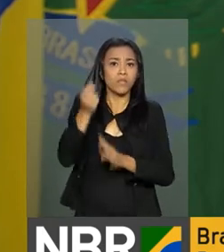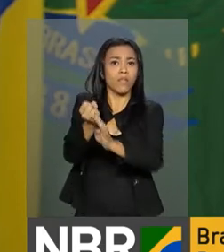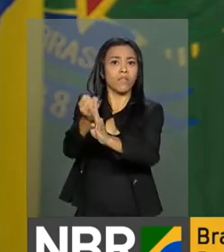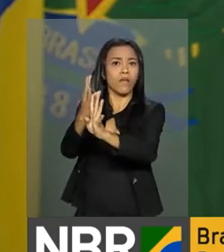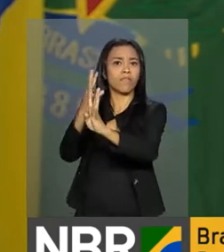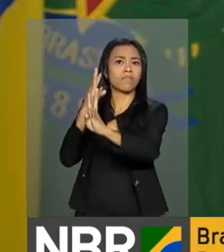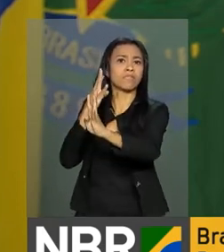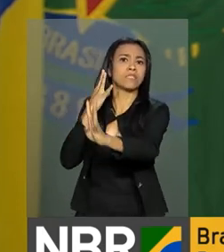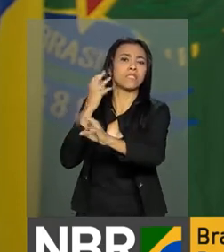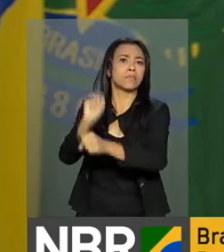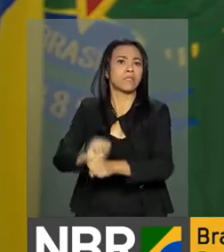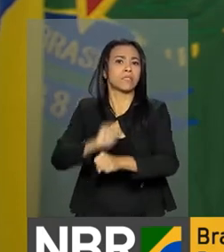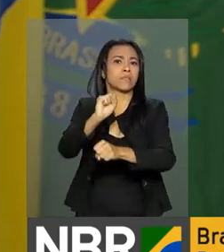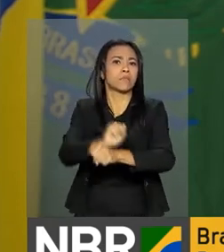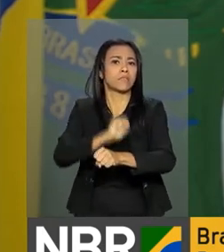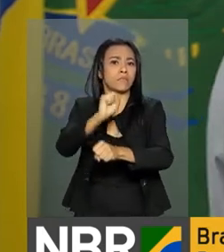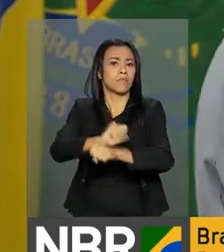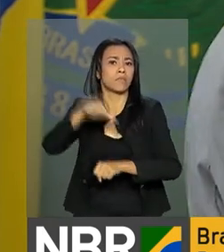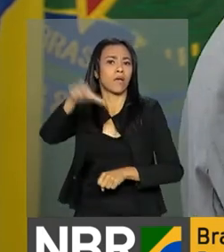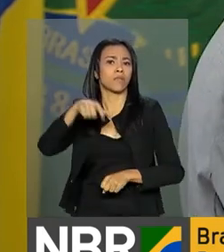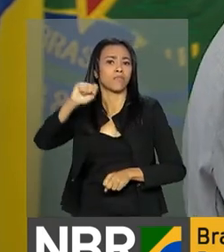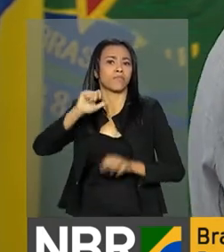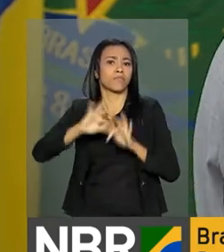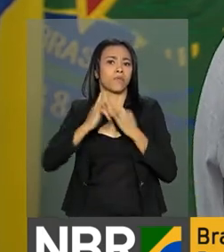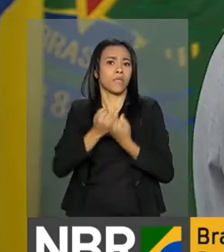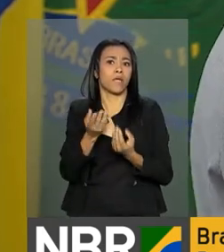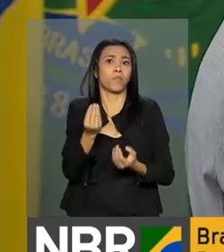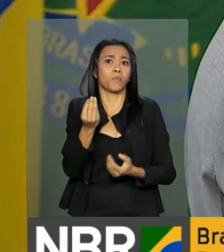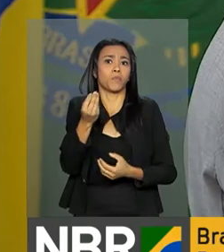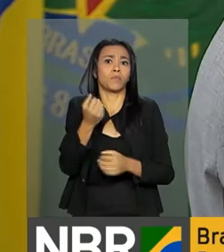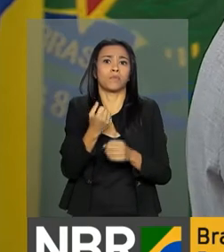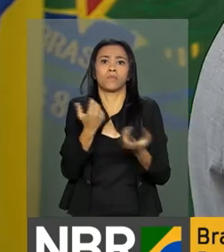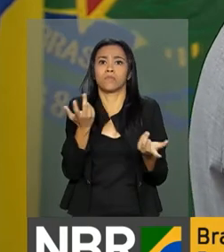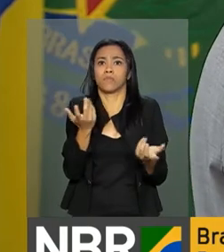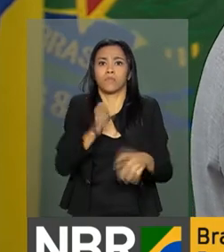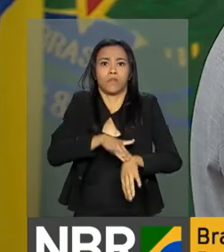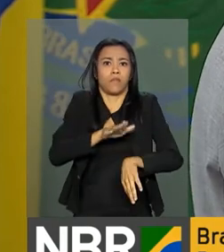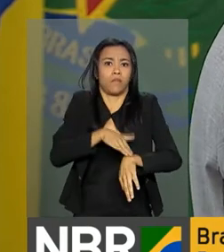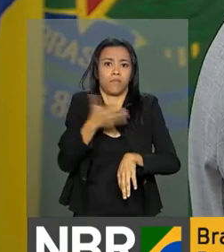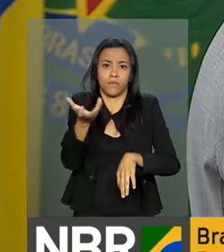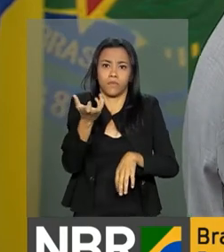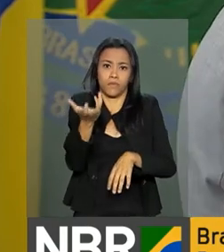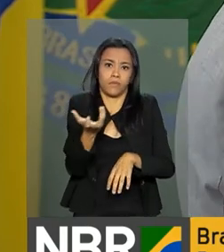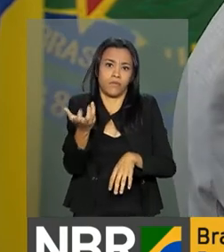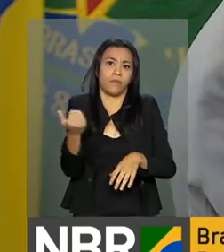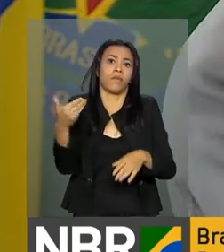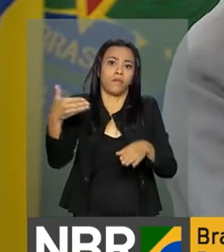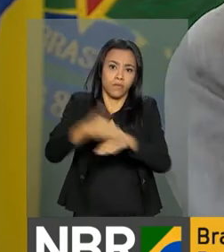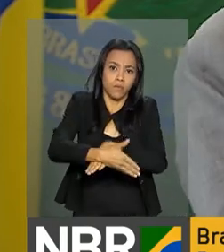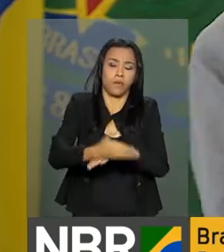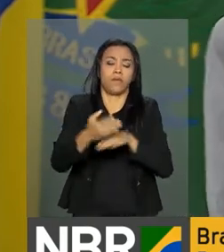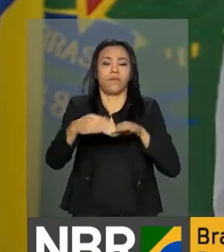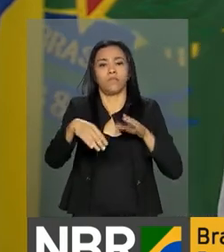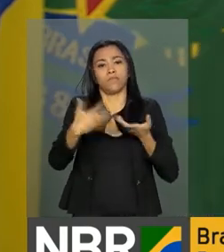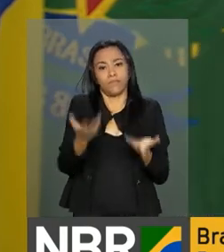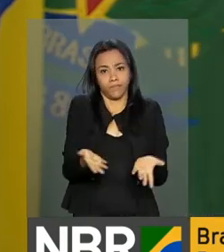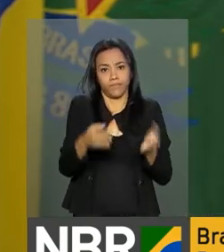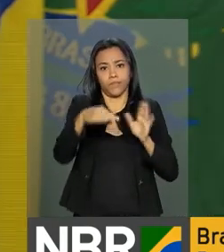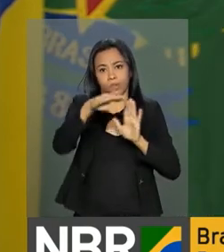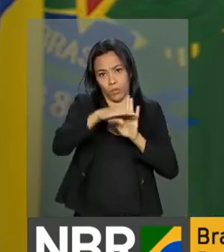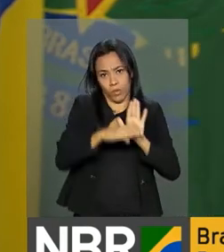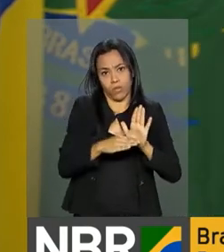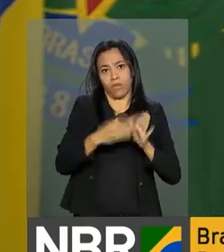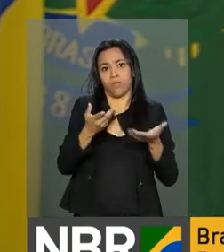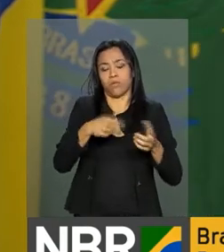anciosos necessitados que há muito tempo postulavam o ingresso no programa de hoje osmar terra conseguiu